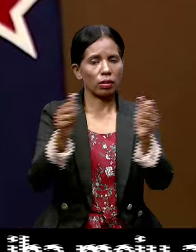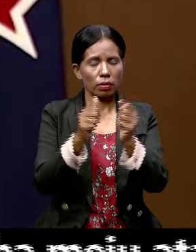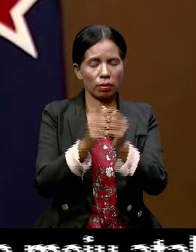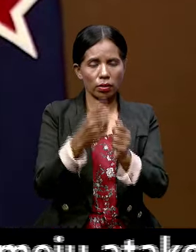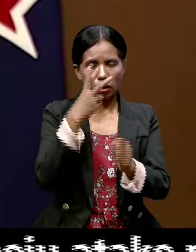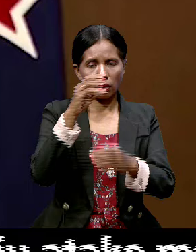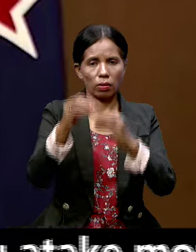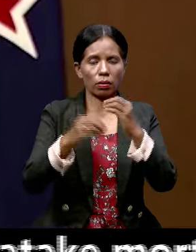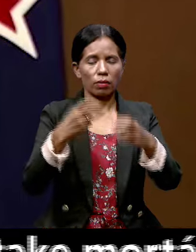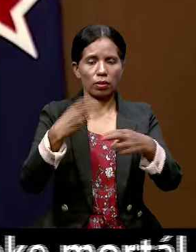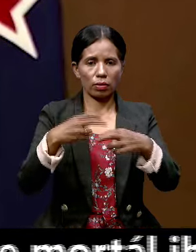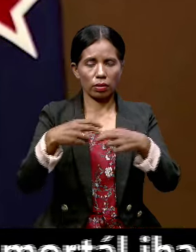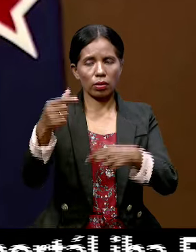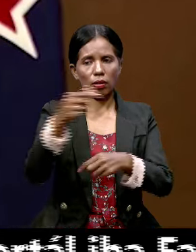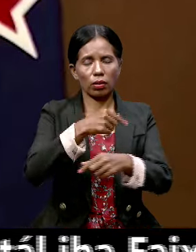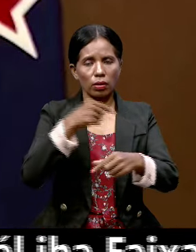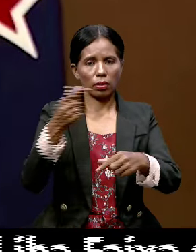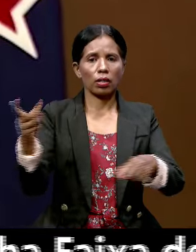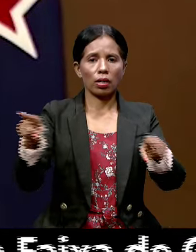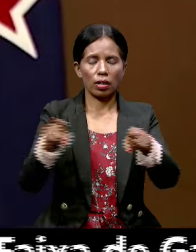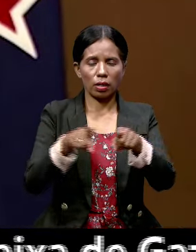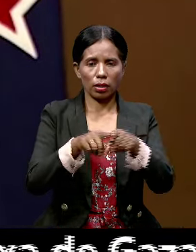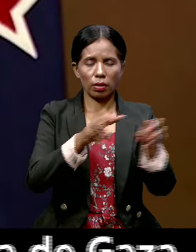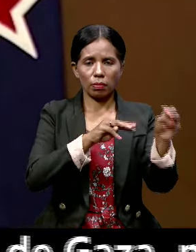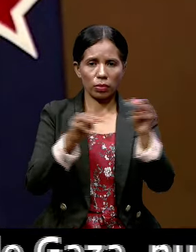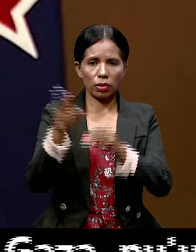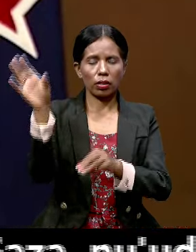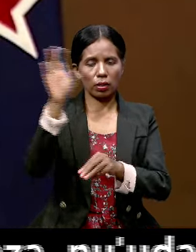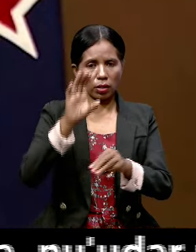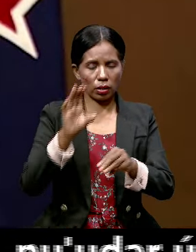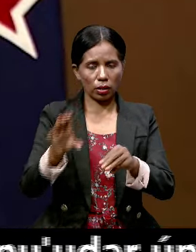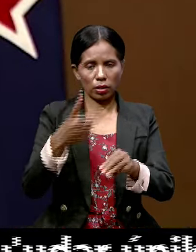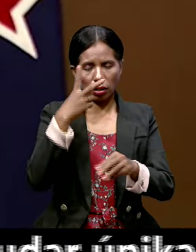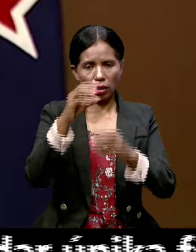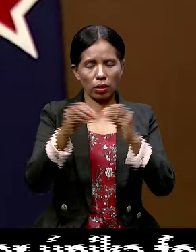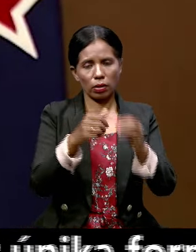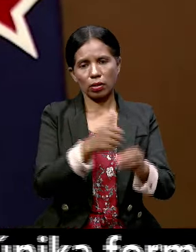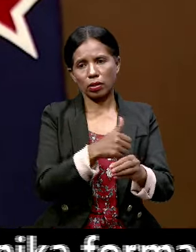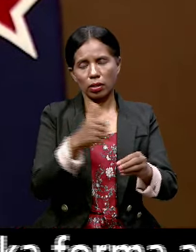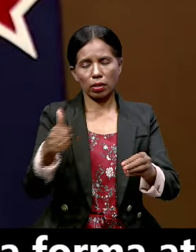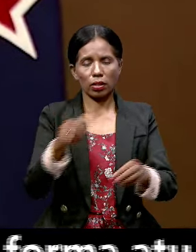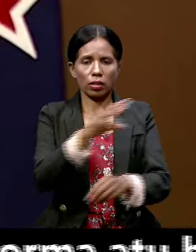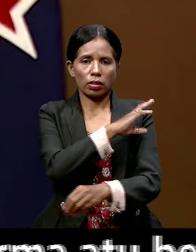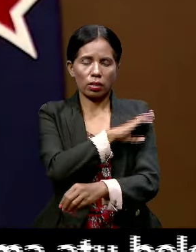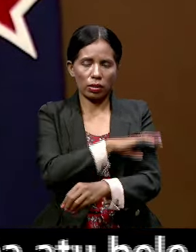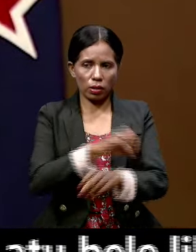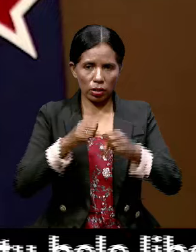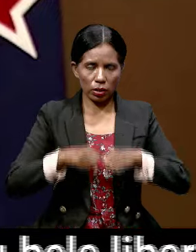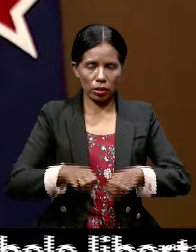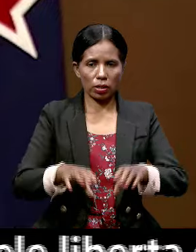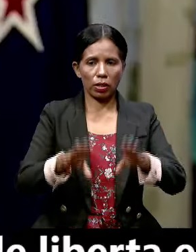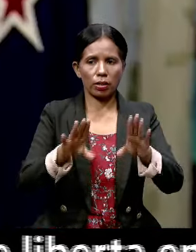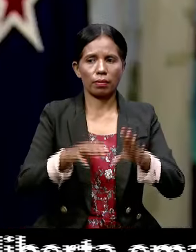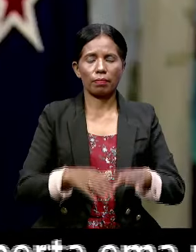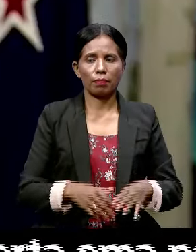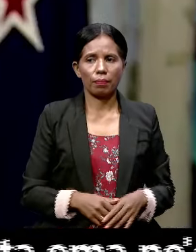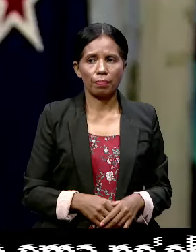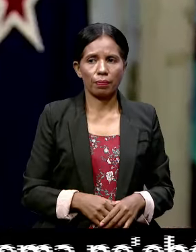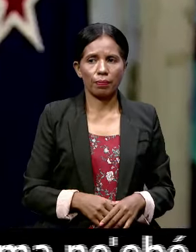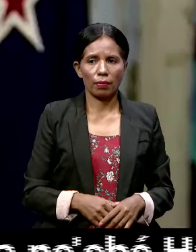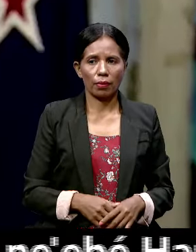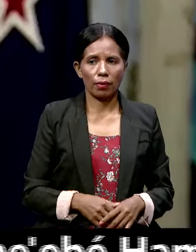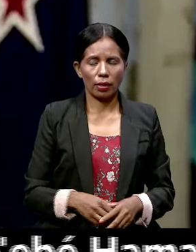resolve desafio global sira hanesan mudanza klimatika no asunto regional sira hanesan segurança marítima. Security.